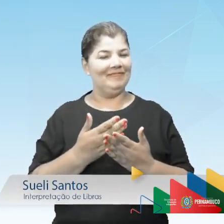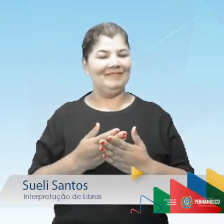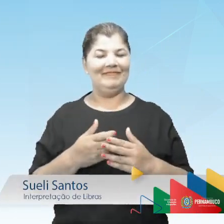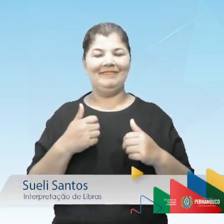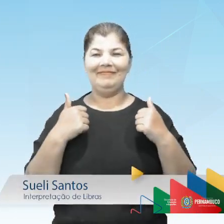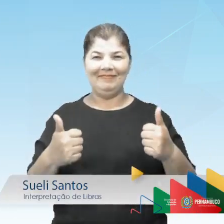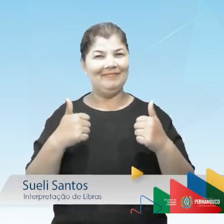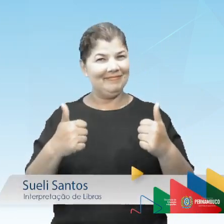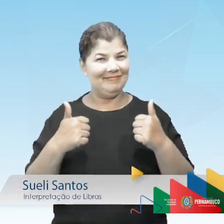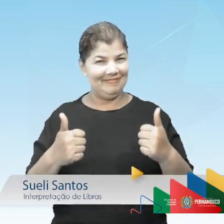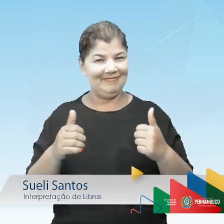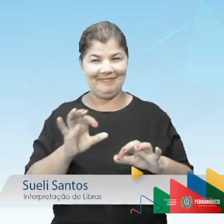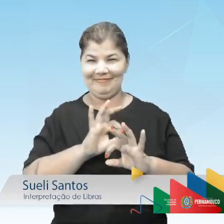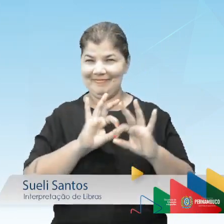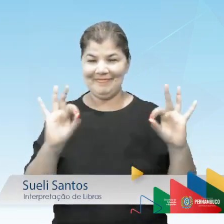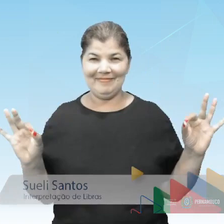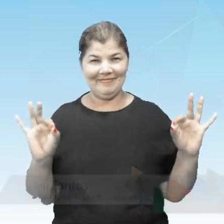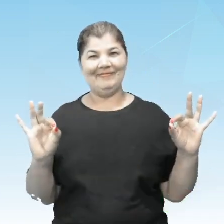maravilhosa,